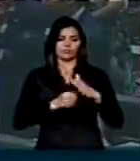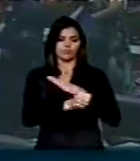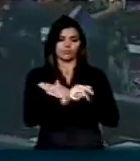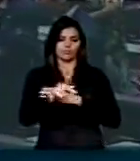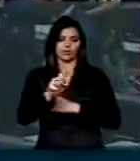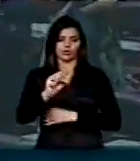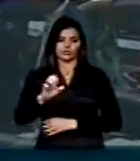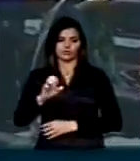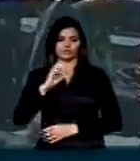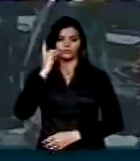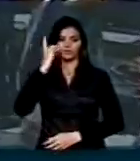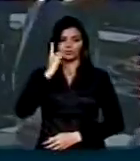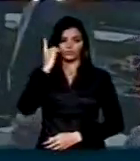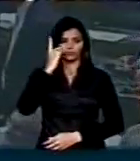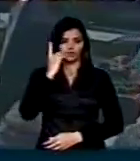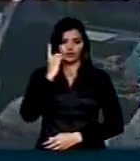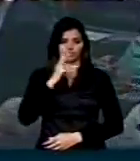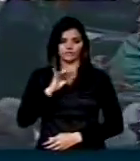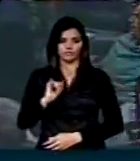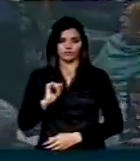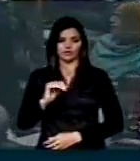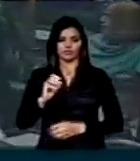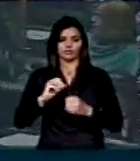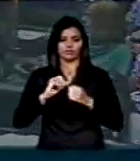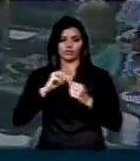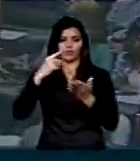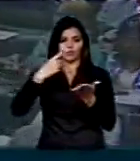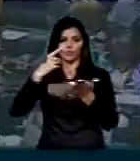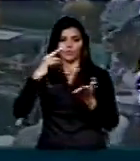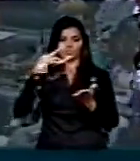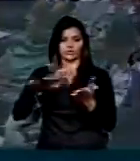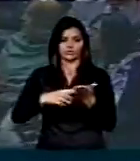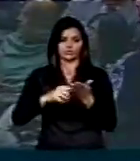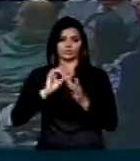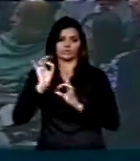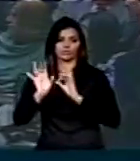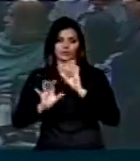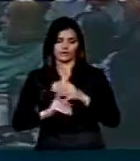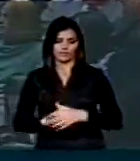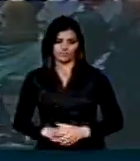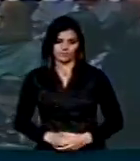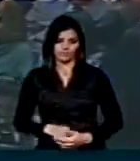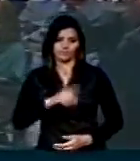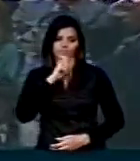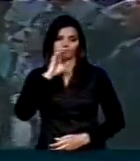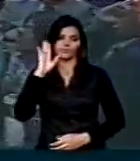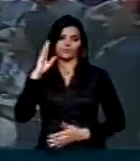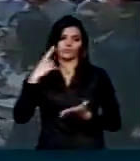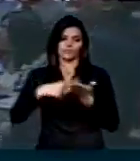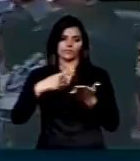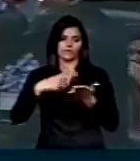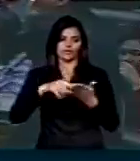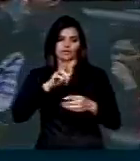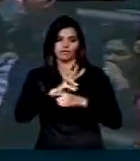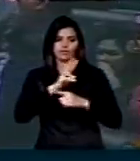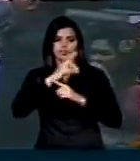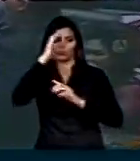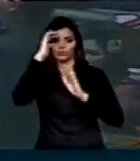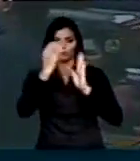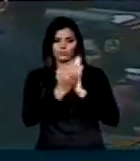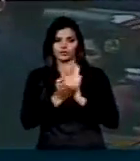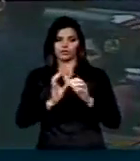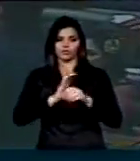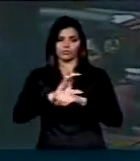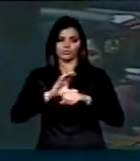o deputado prestará o seguinte compromisso solene: prometo manter, defender e cumprir a